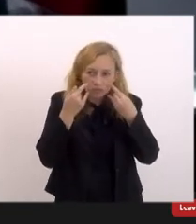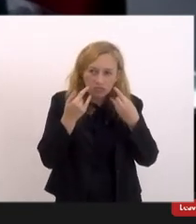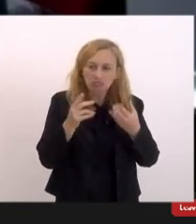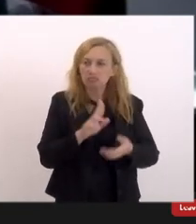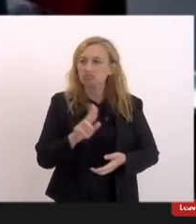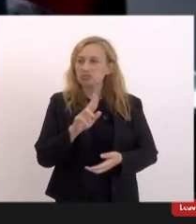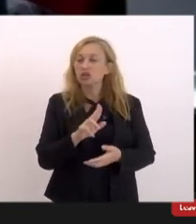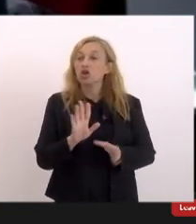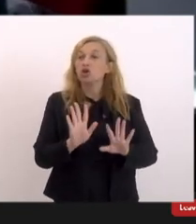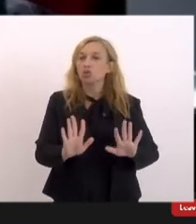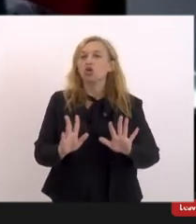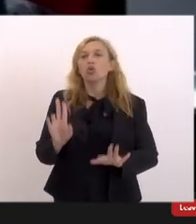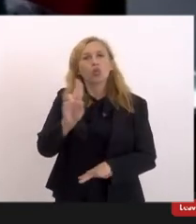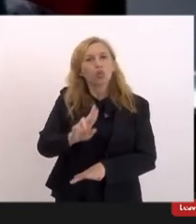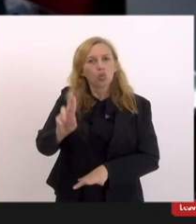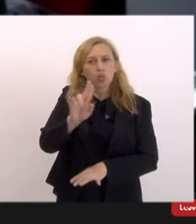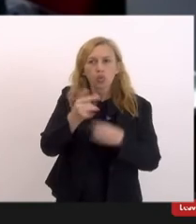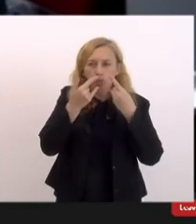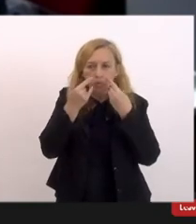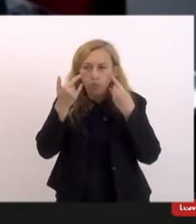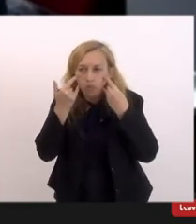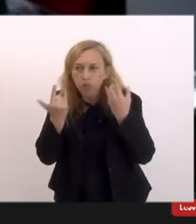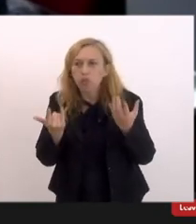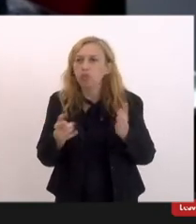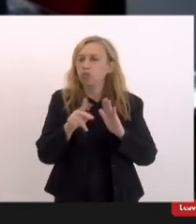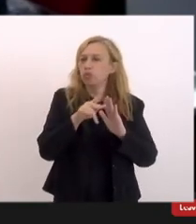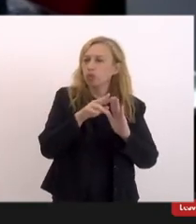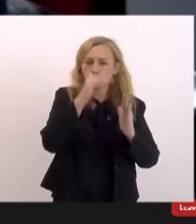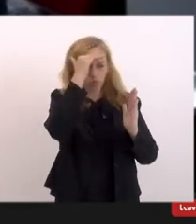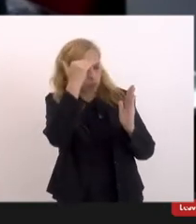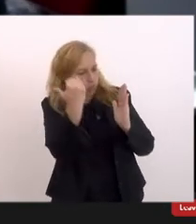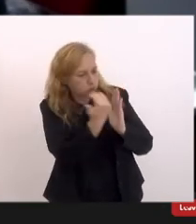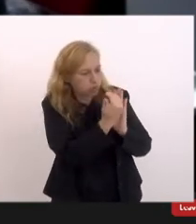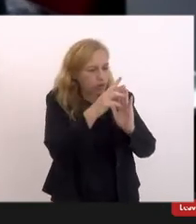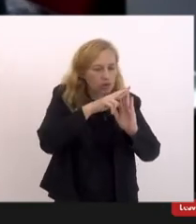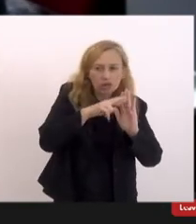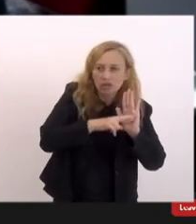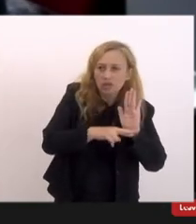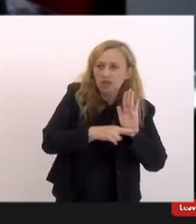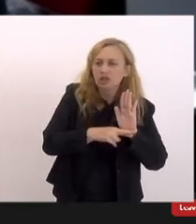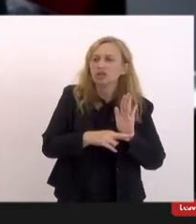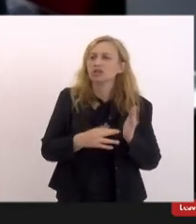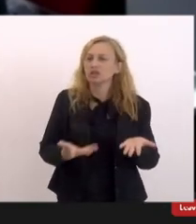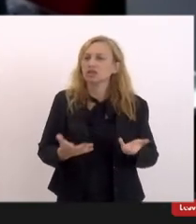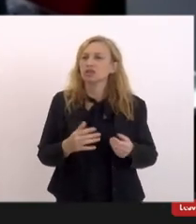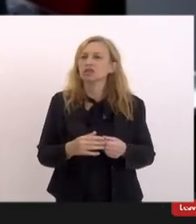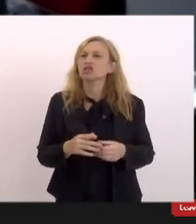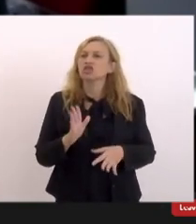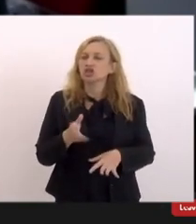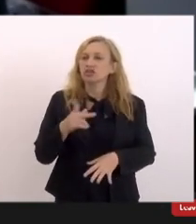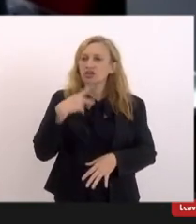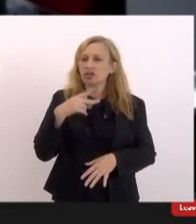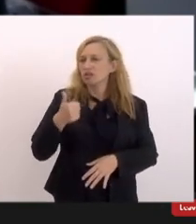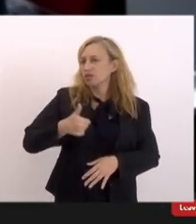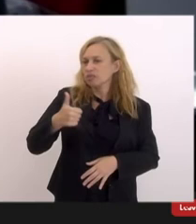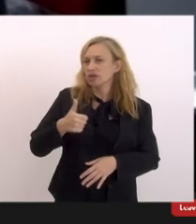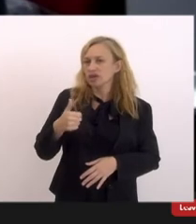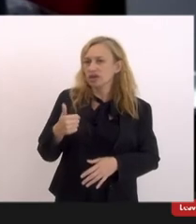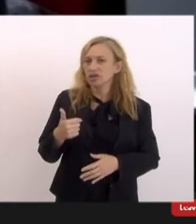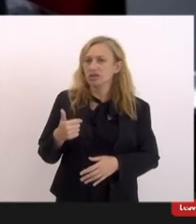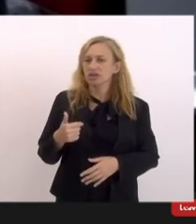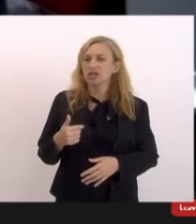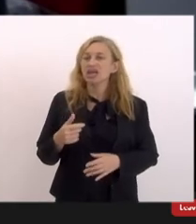o uso da máscara, a adoção dos protocolos, isso tem muito a ver, né? O Léo trouxe isso na primeira fala dele, isso tem muito a ver